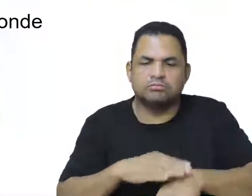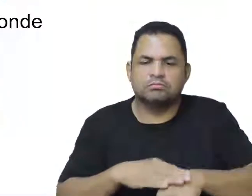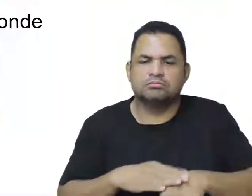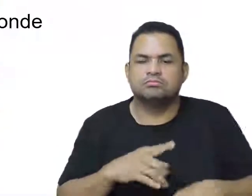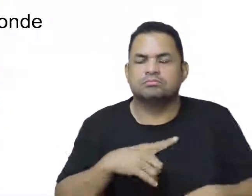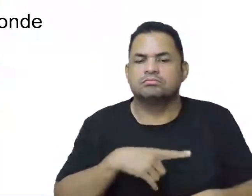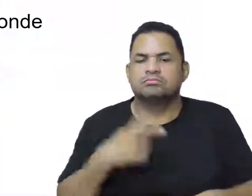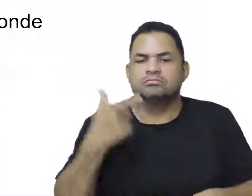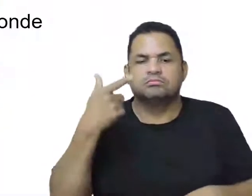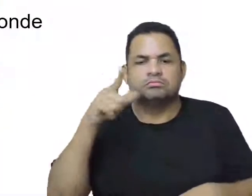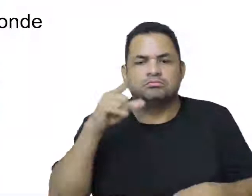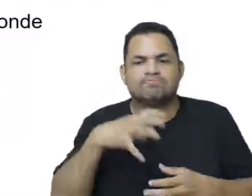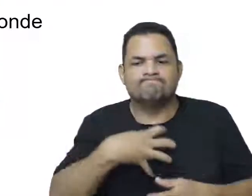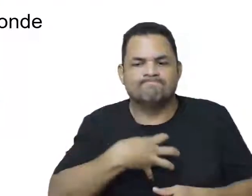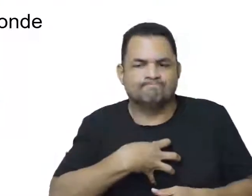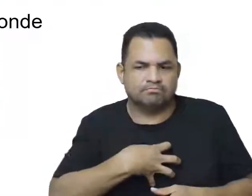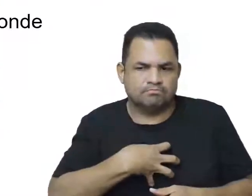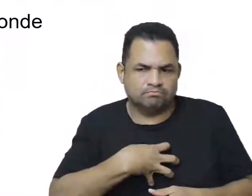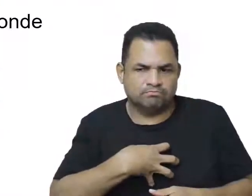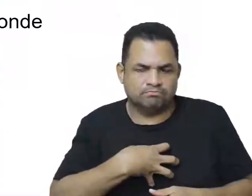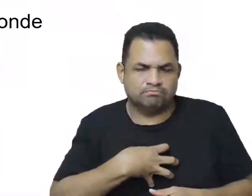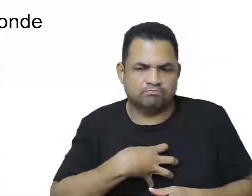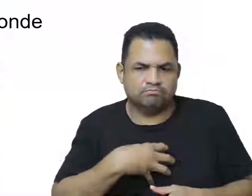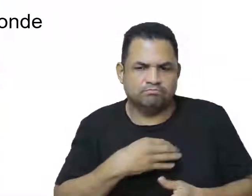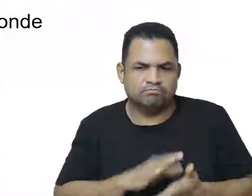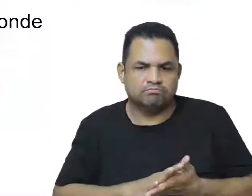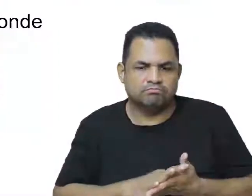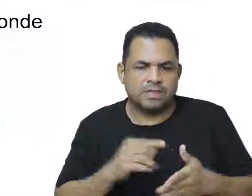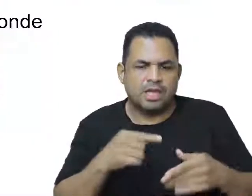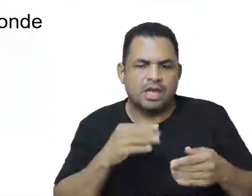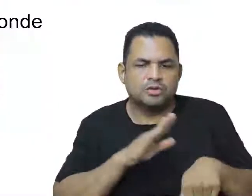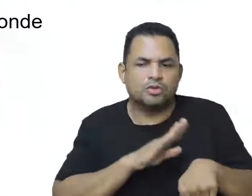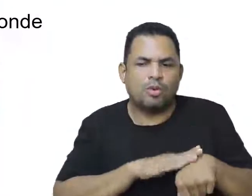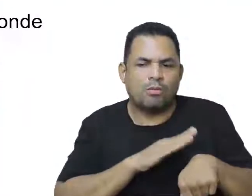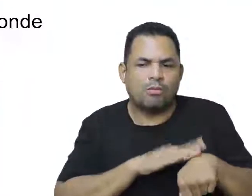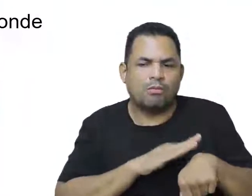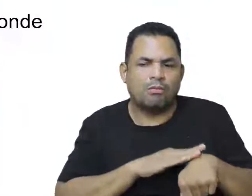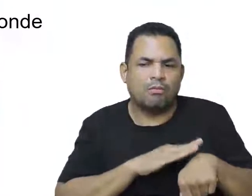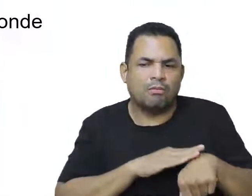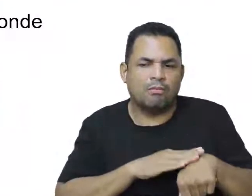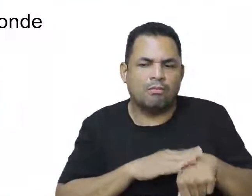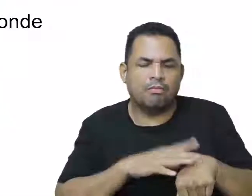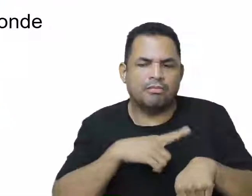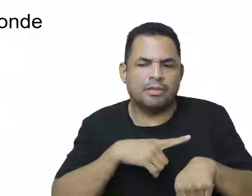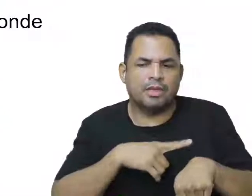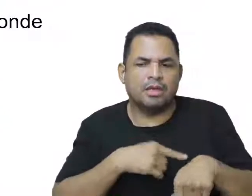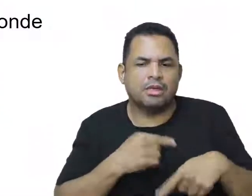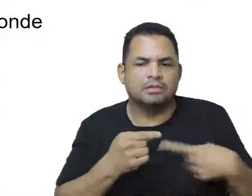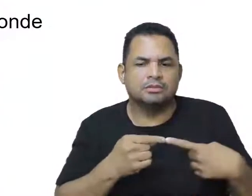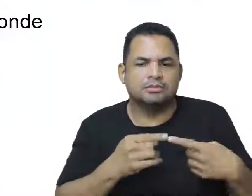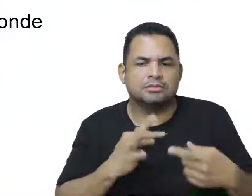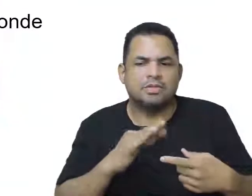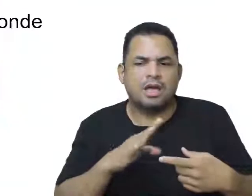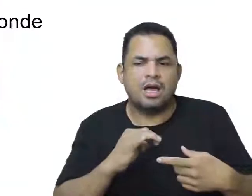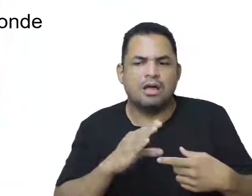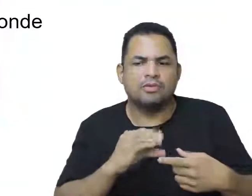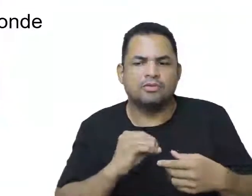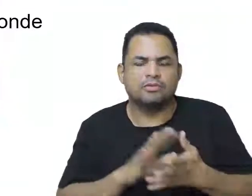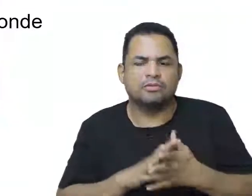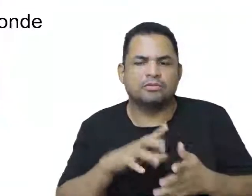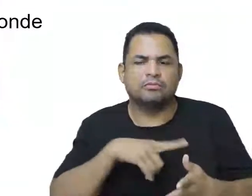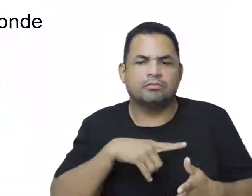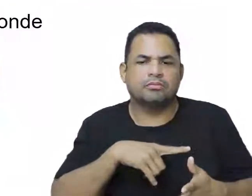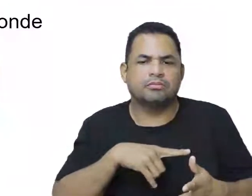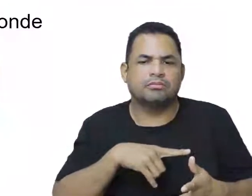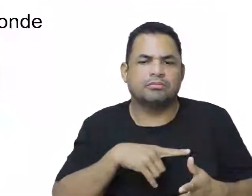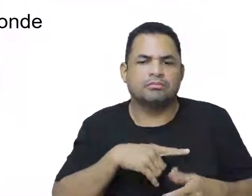gente consegue sentir o que está tocando na gente, a gente consegue ter esse tato, né, se às vezes